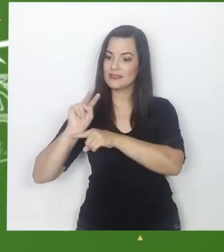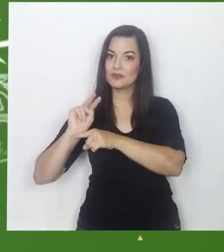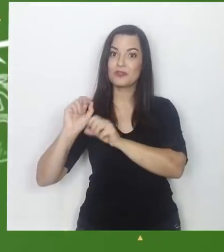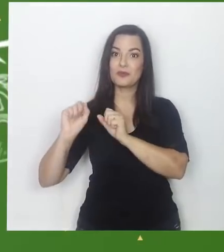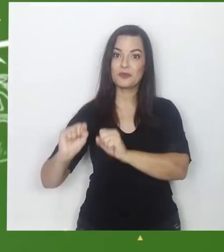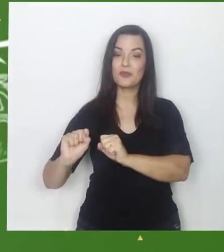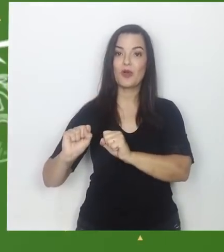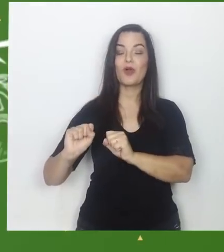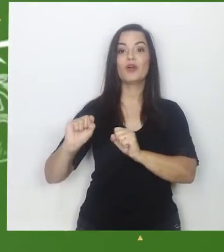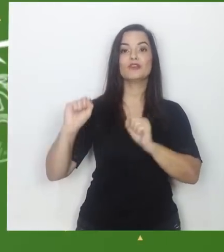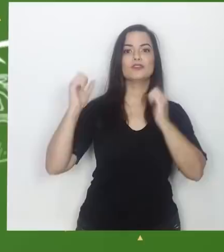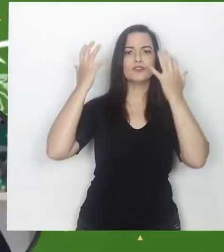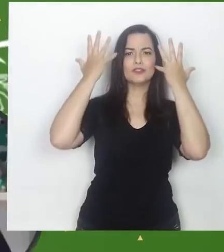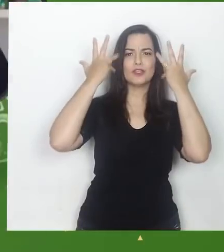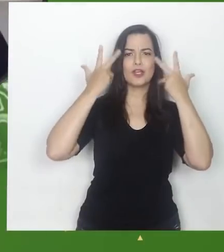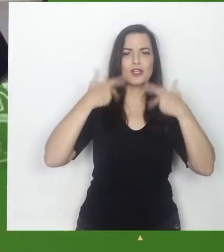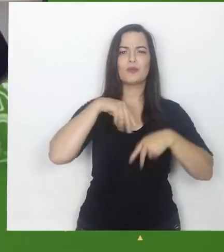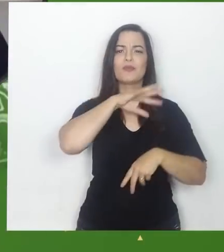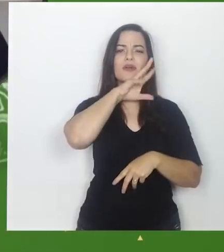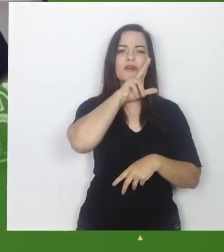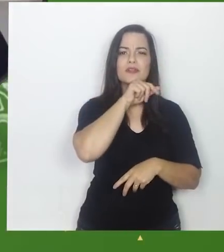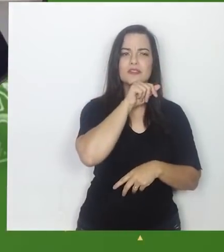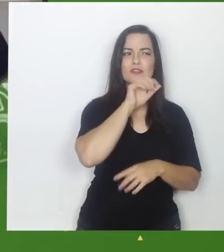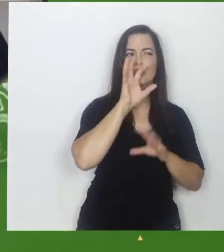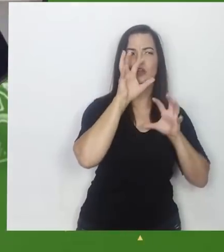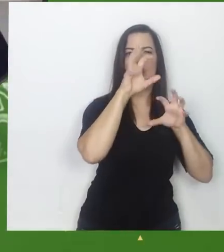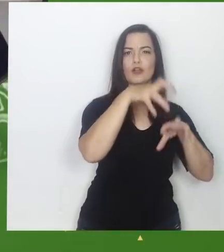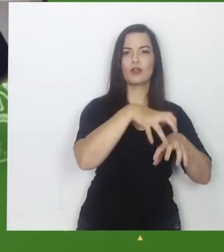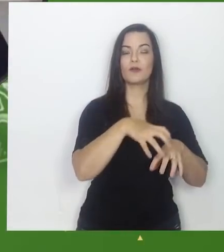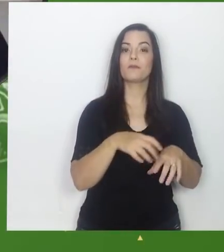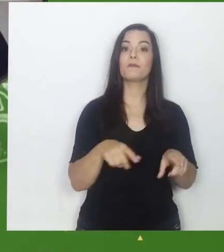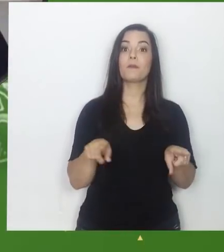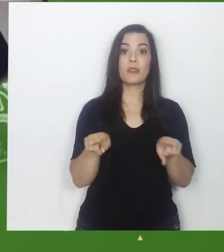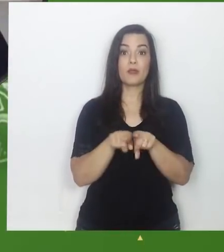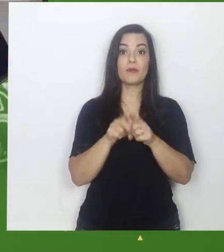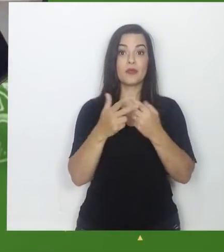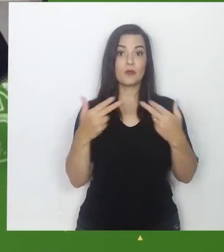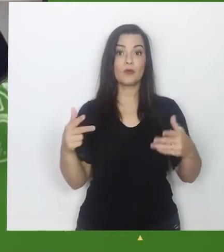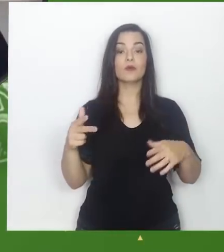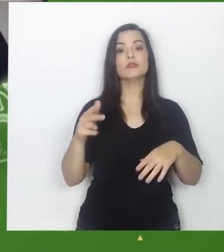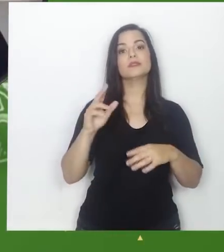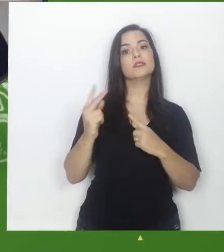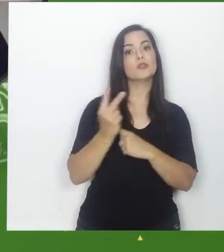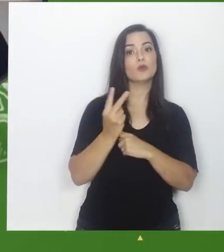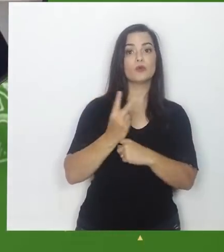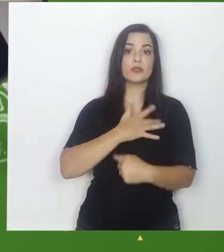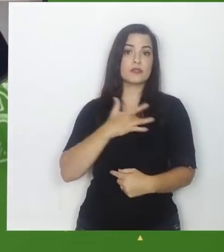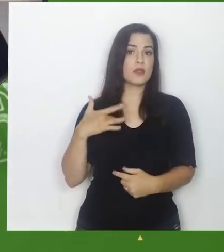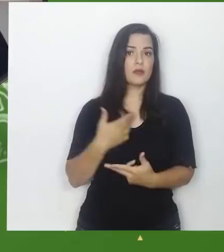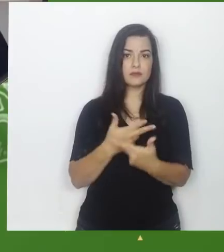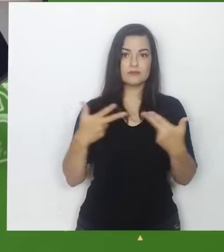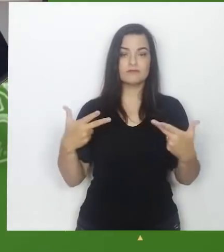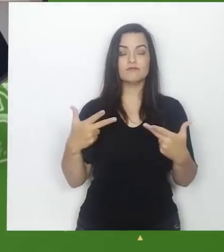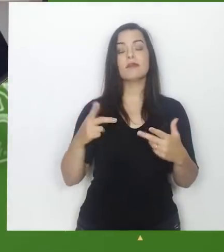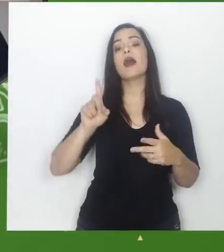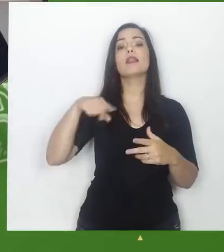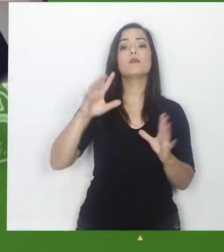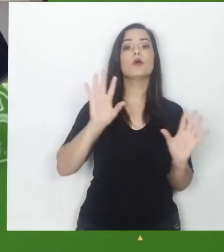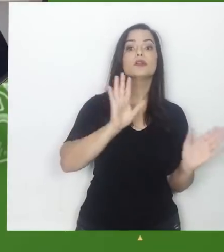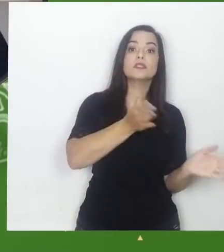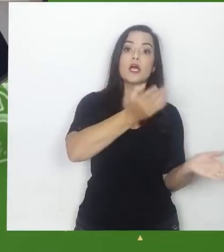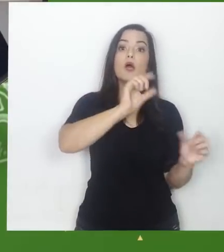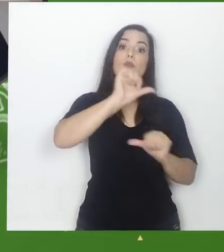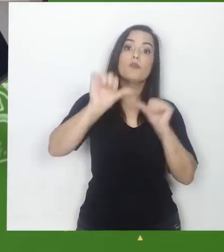ter para preservar, inclusive, a nossa saúde. Aí, nós íamos mudar de tema.